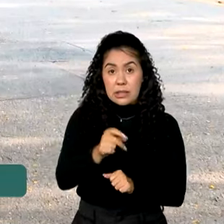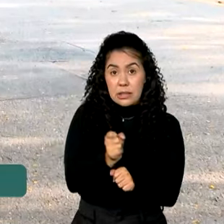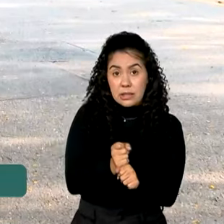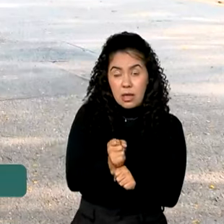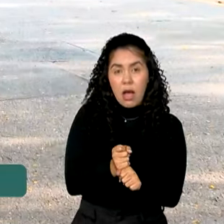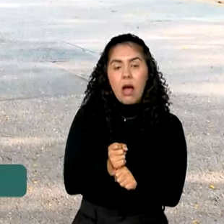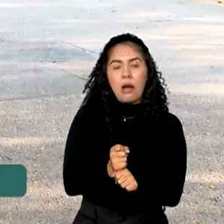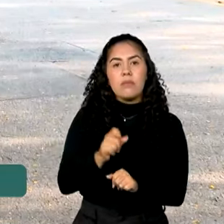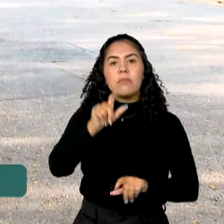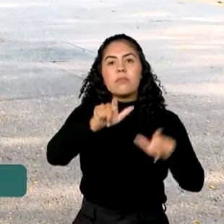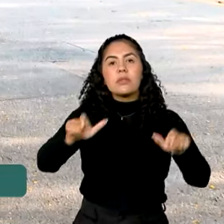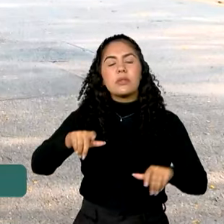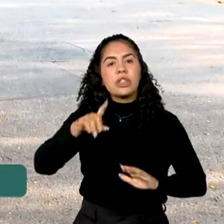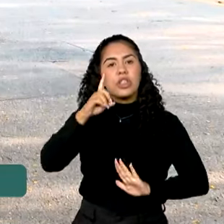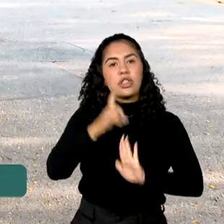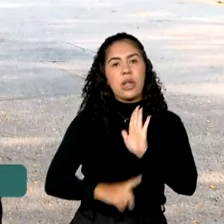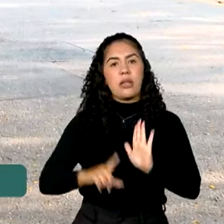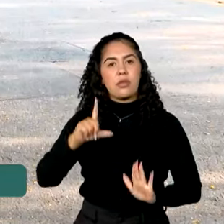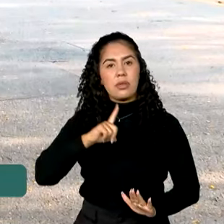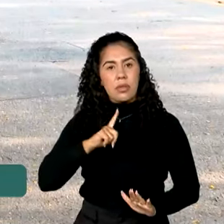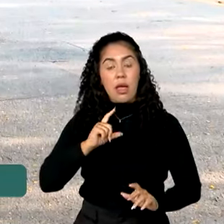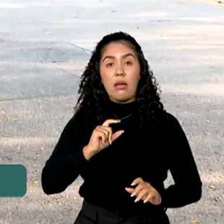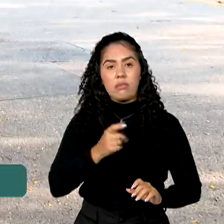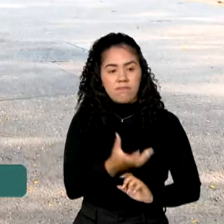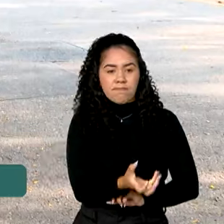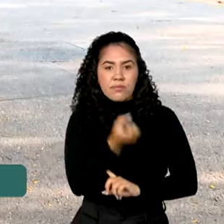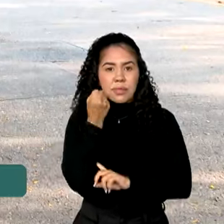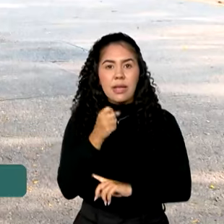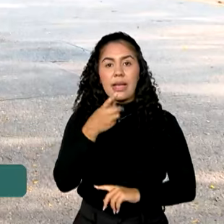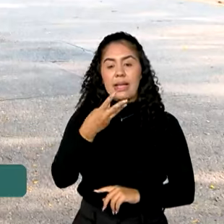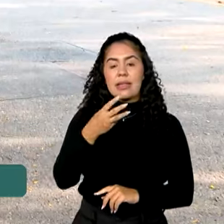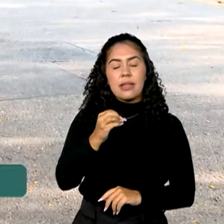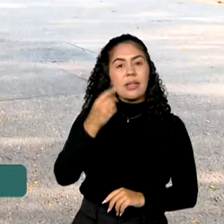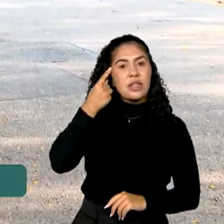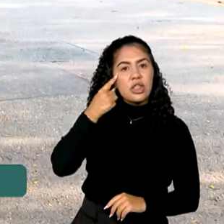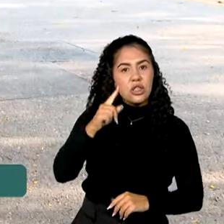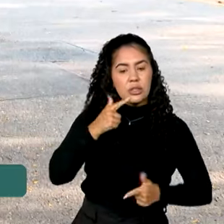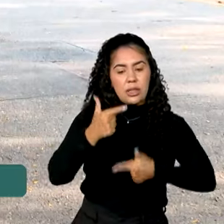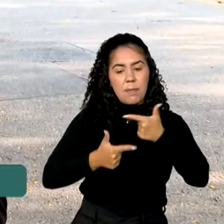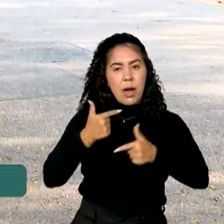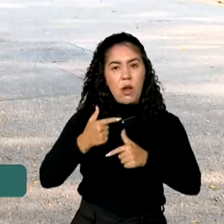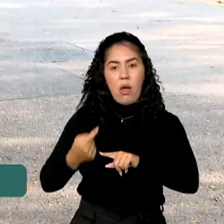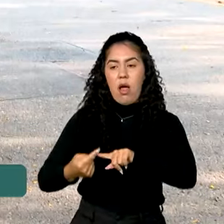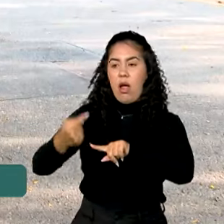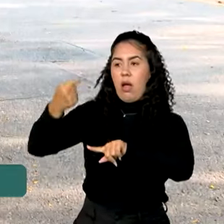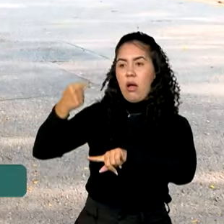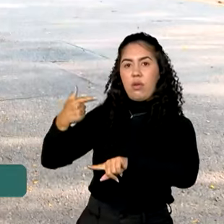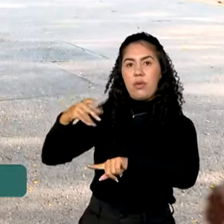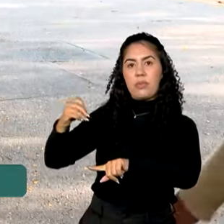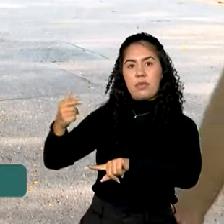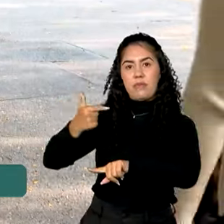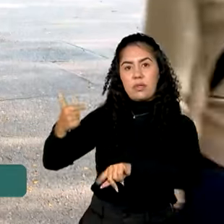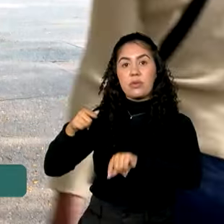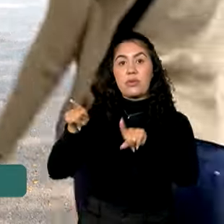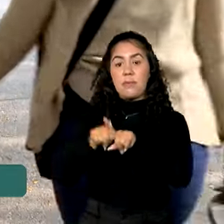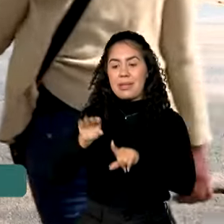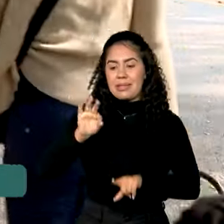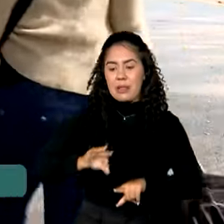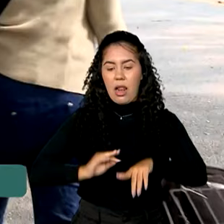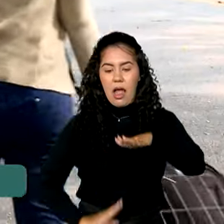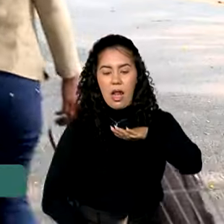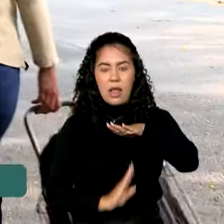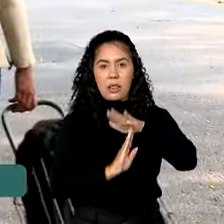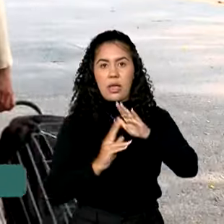pessoas que trabalharam pelo menos 30 dias em 2022 e receberam até dois salários mínimos. A gente lembra que